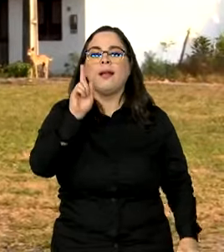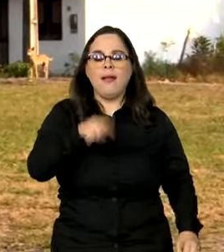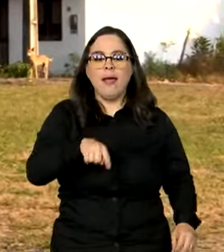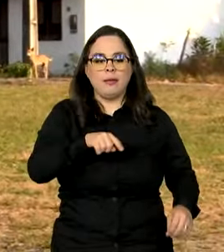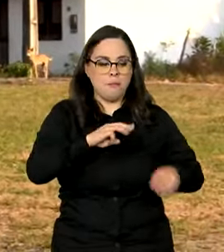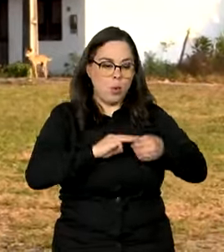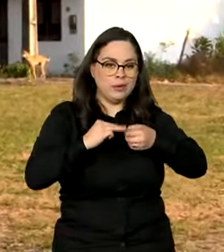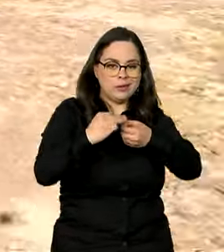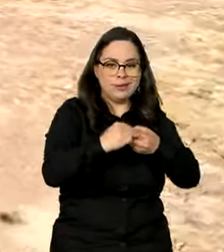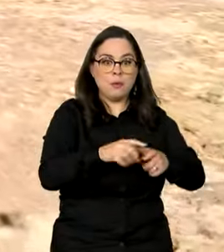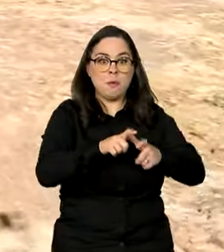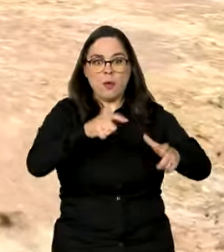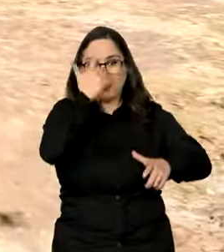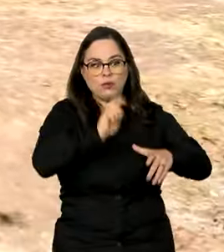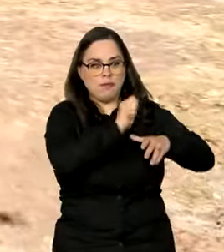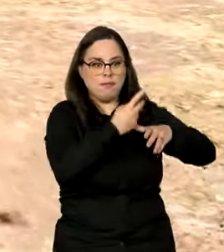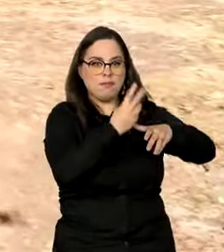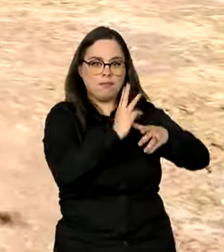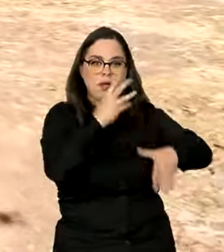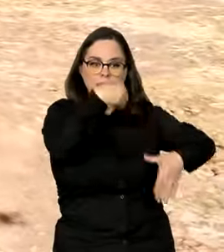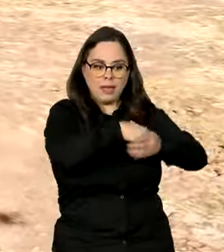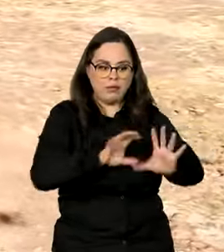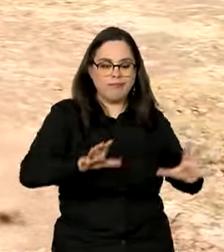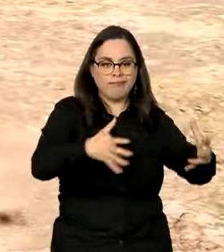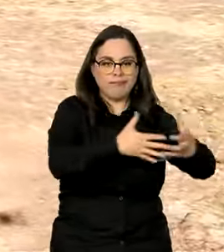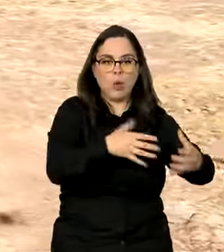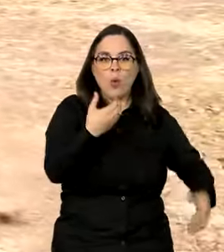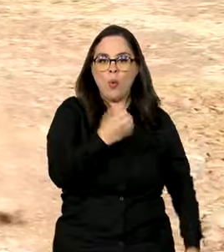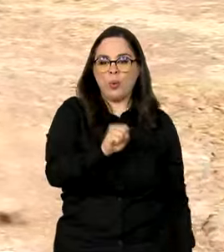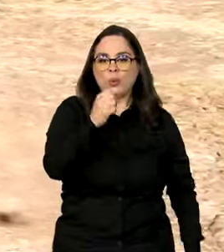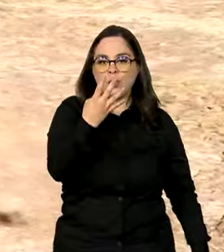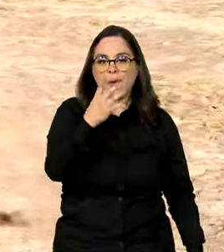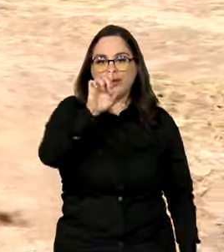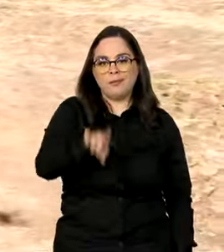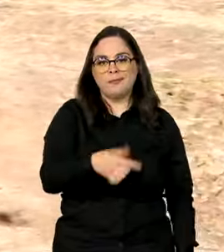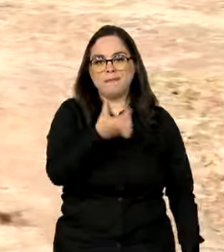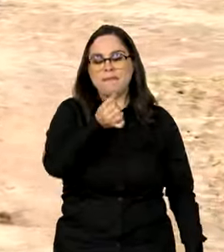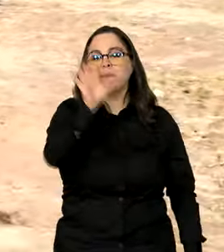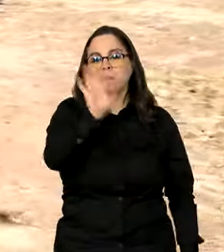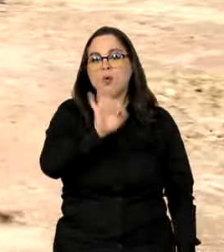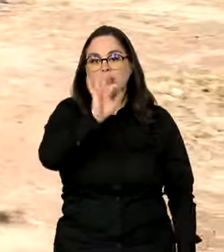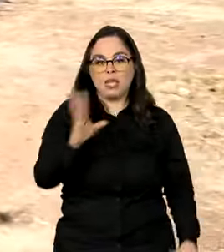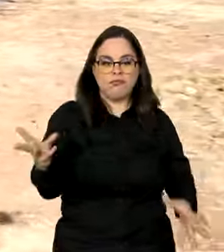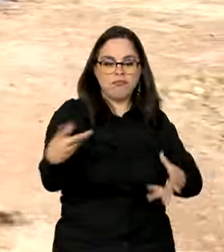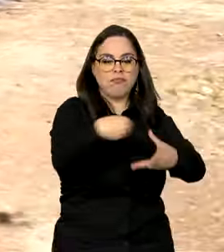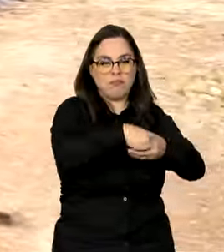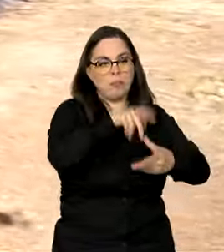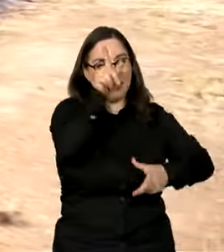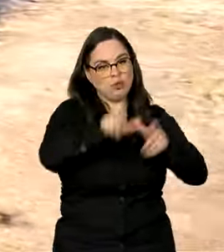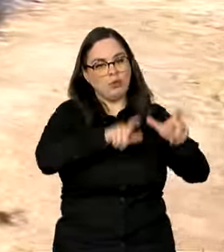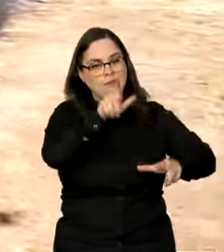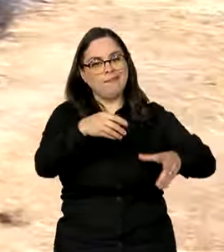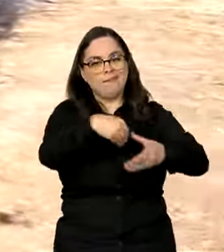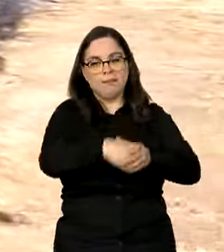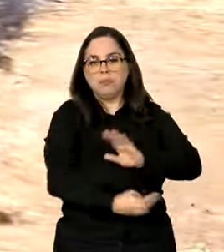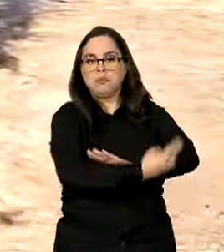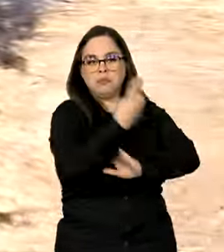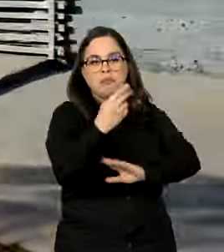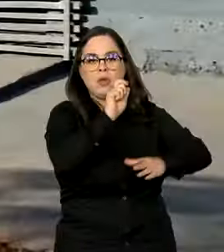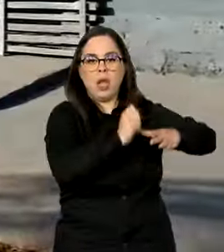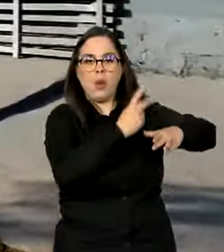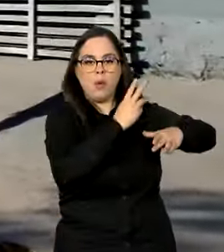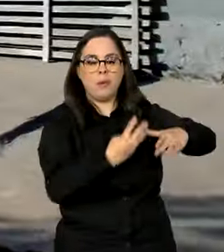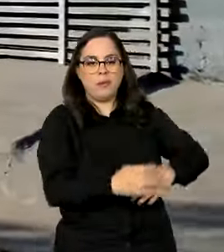população quilombola do país, com 84,6% dos moradores autodeclarados.